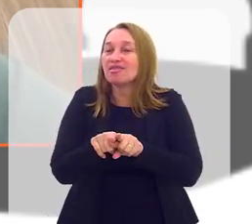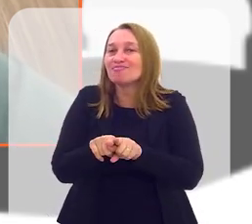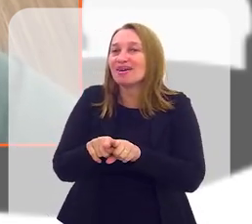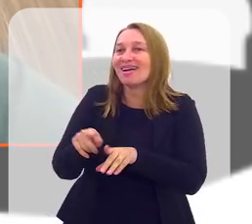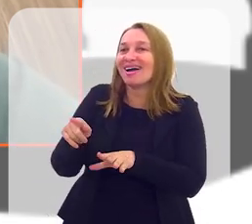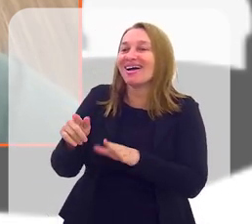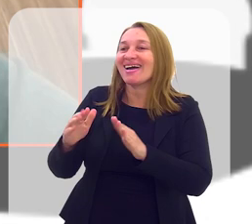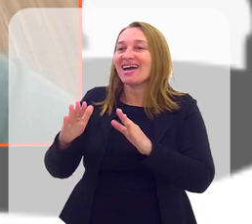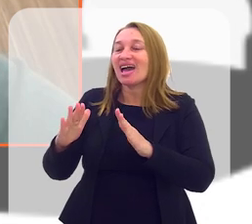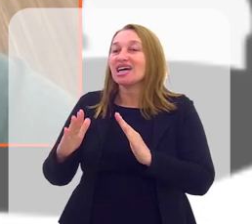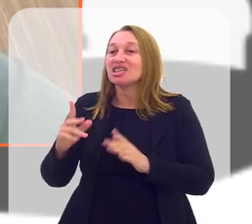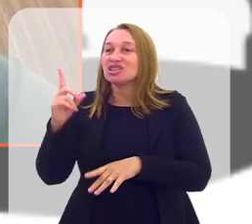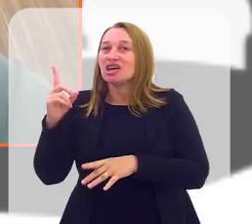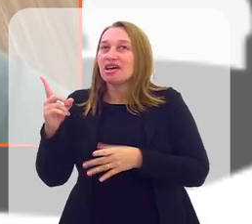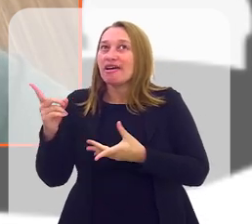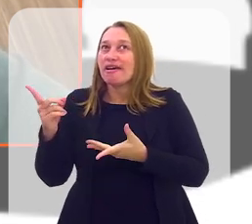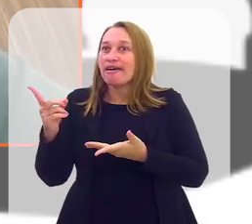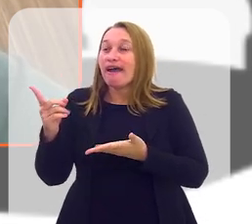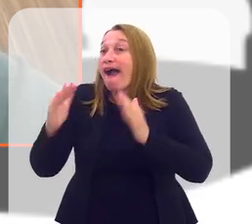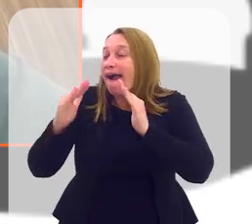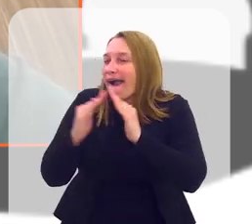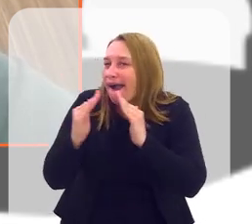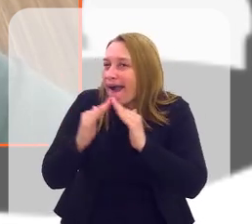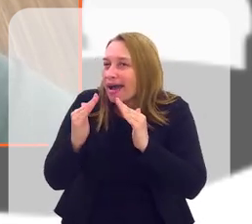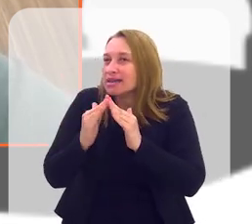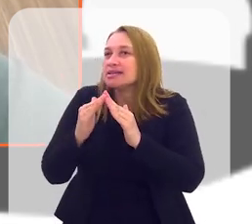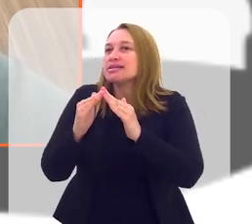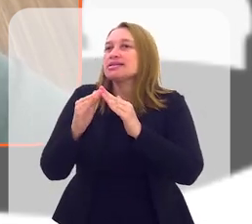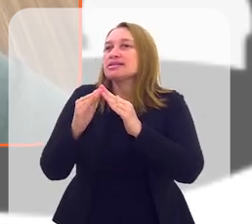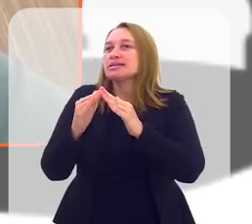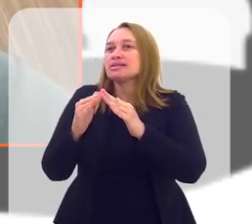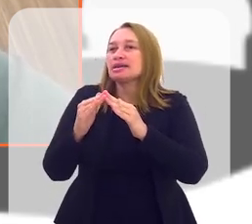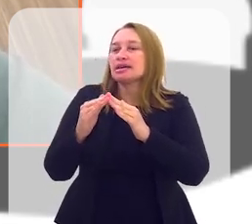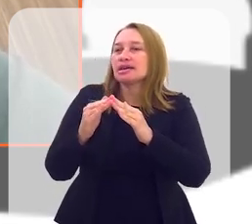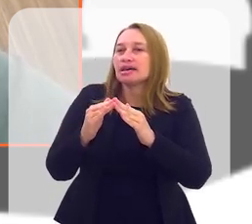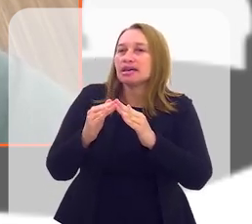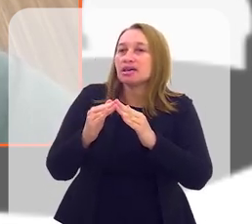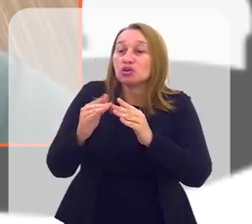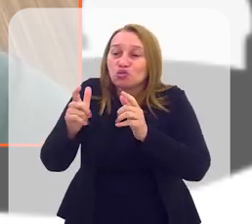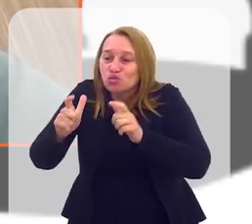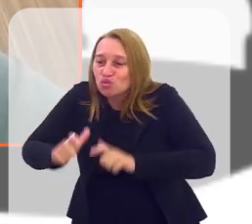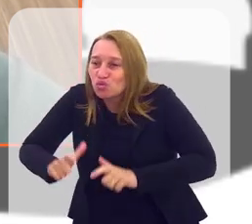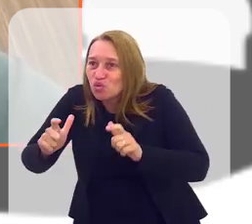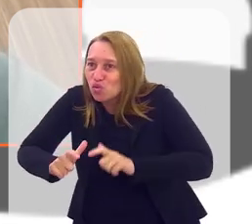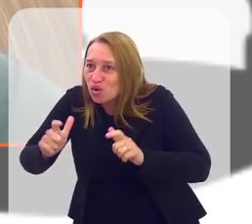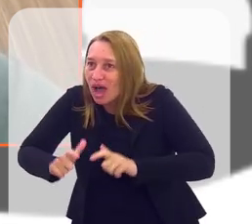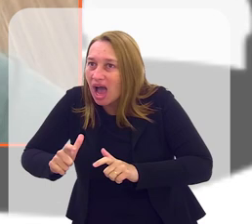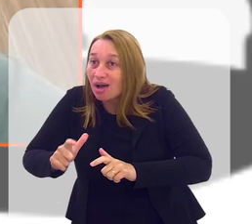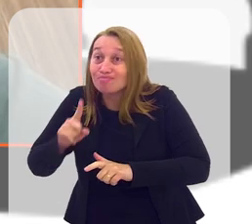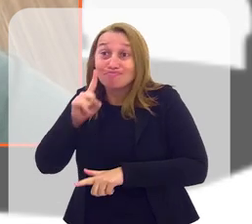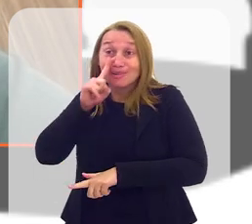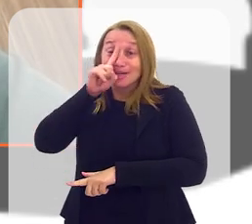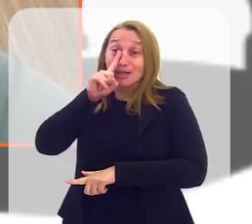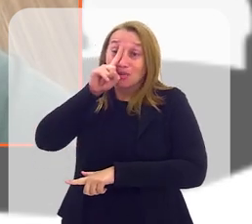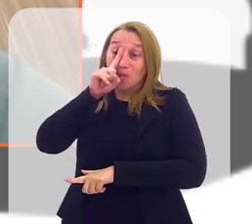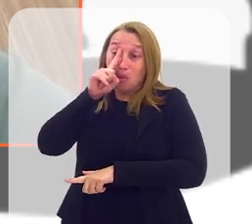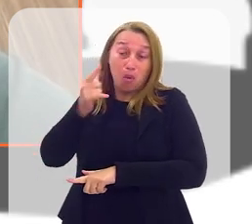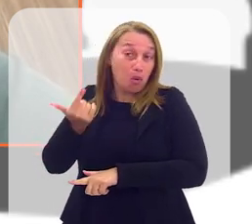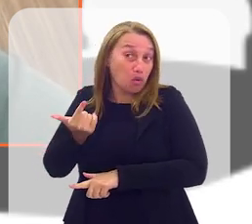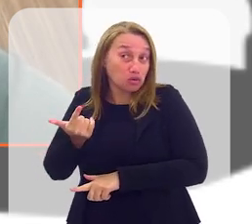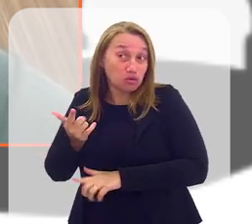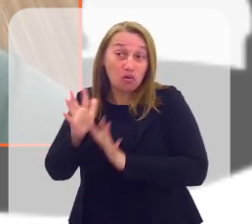sobre a inadequação, que é quando a casa, as pessoas estão alocadas em alguma residência, mas